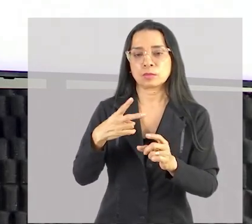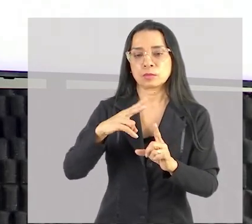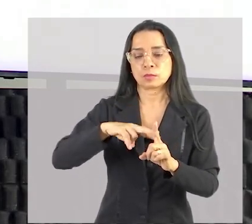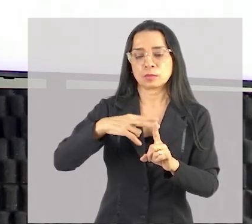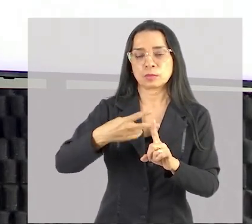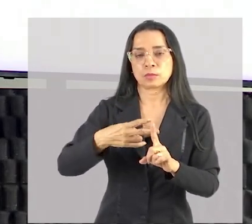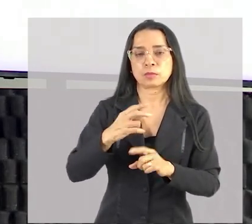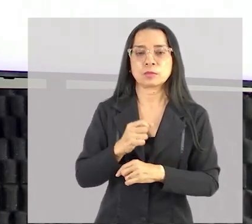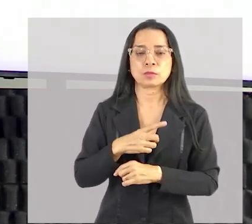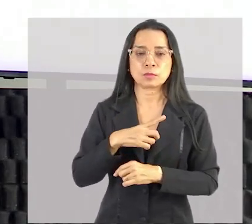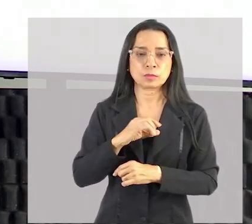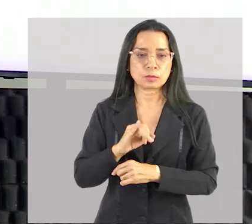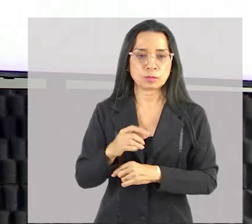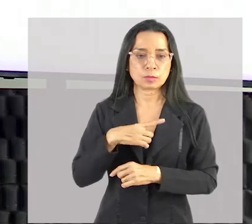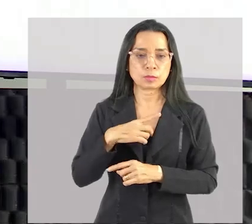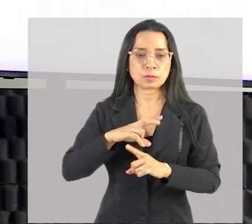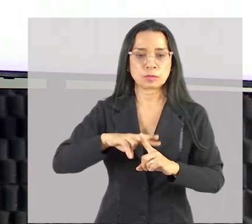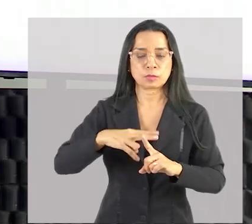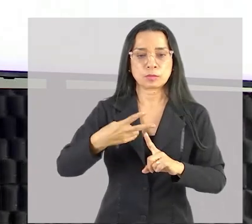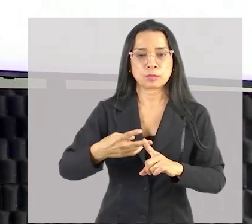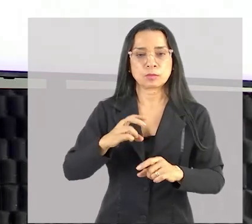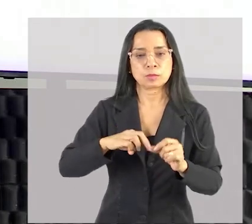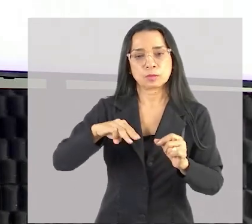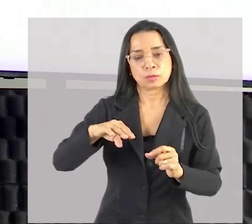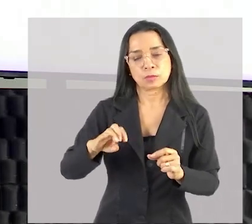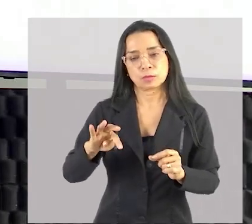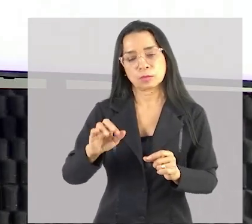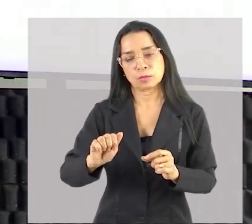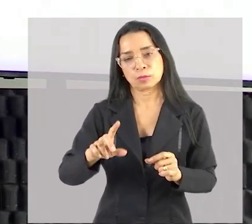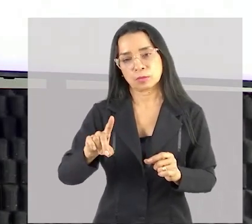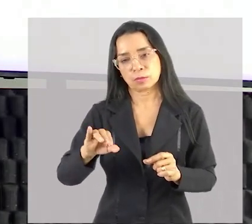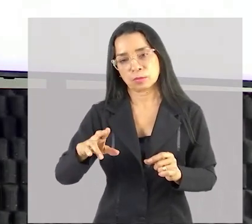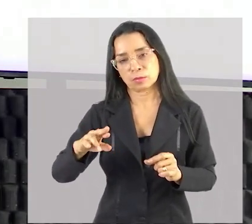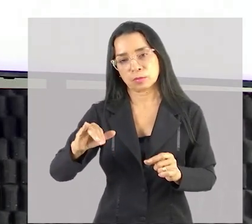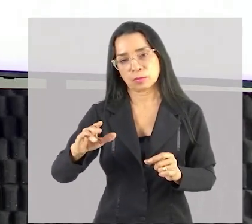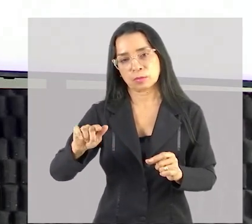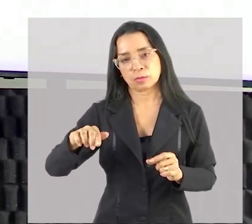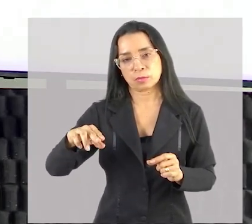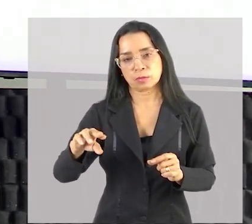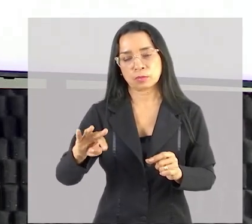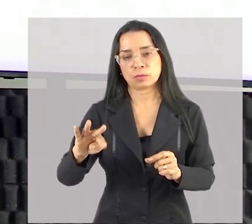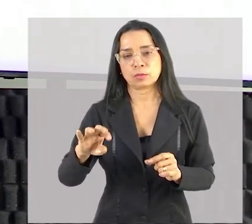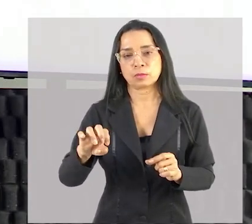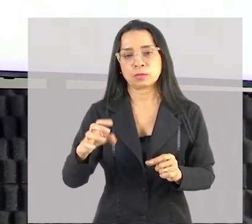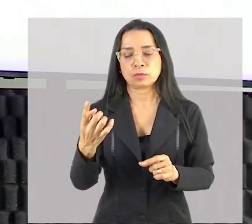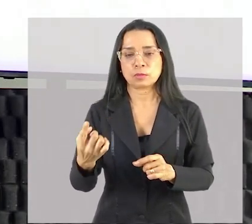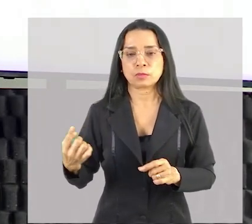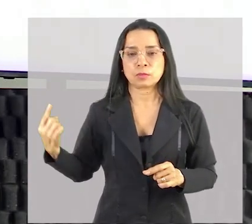dupla. Lembra? Se eu tenho uma dupla, eu sou meta dirigente. Então, o cloro vai entrar aqui, ó.